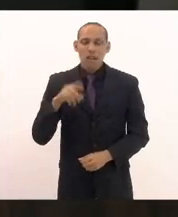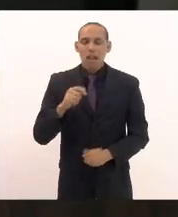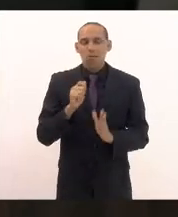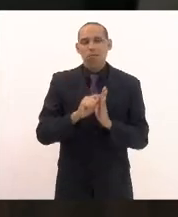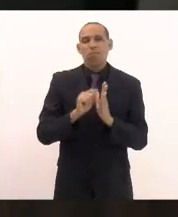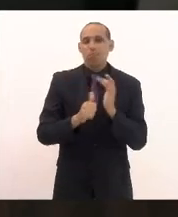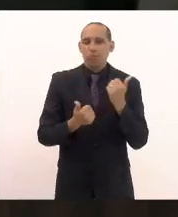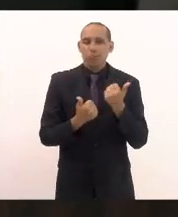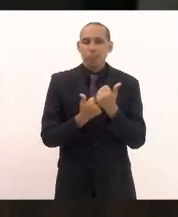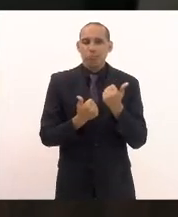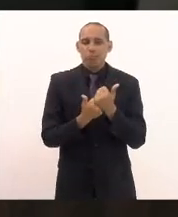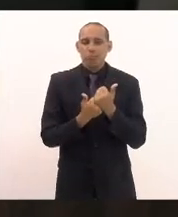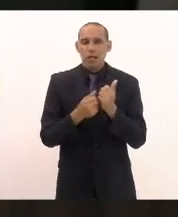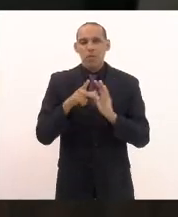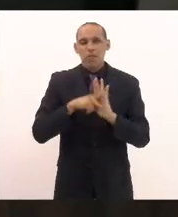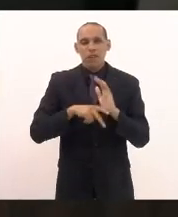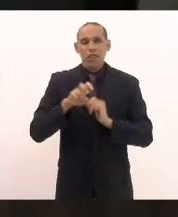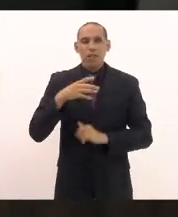do projeto